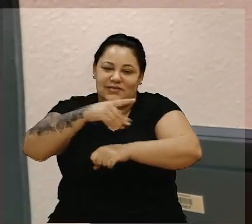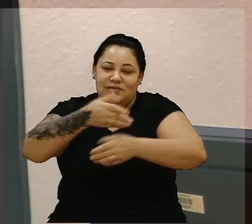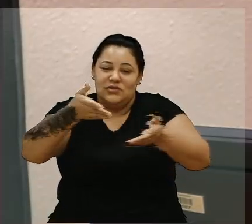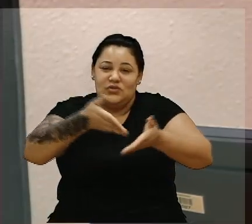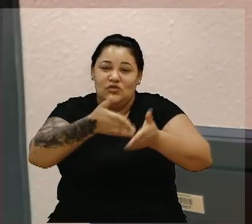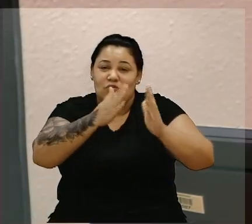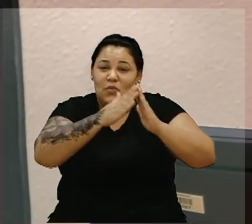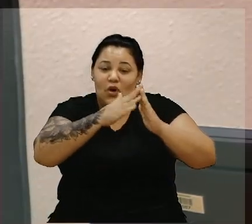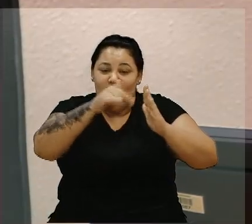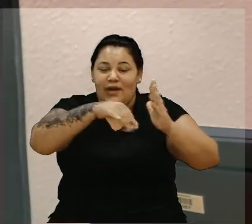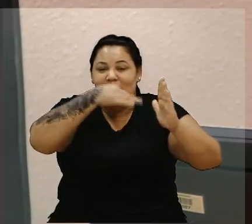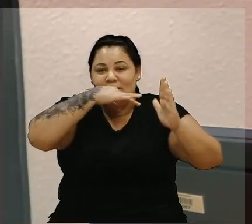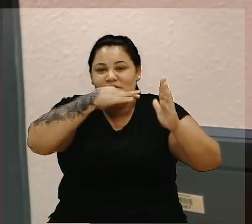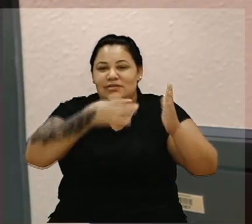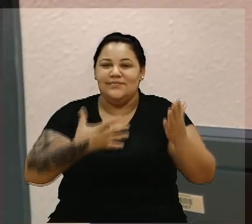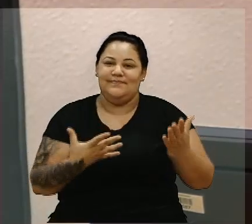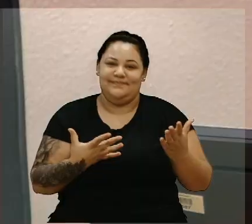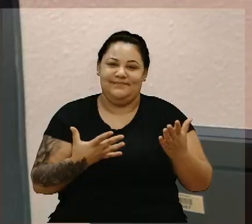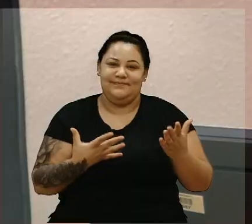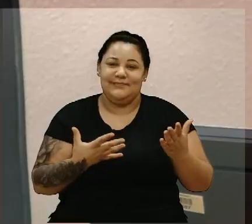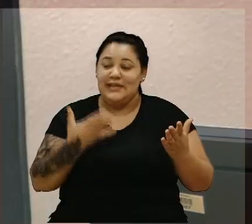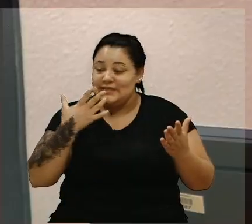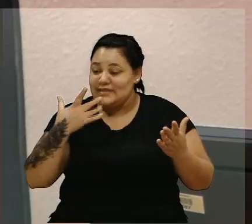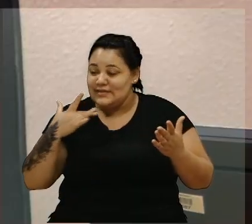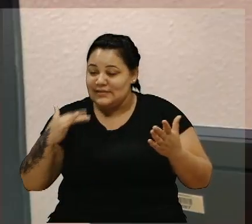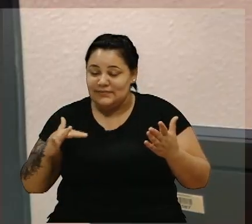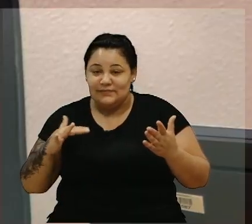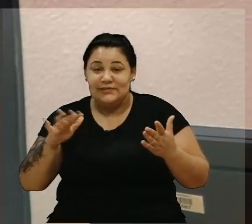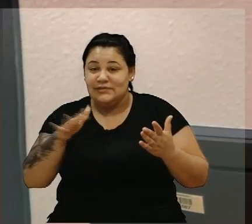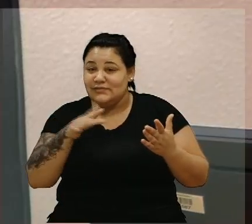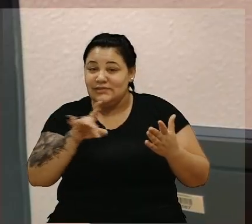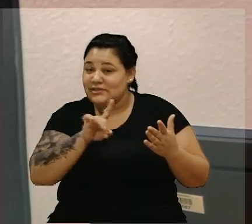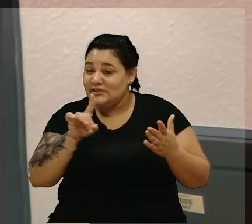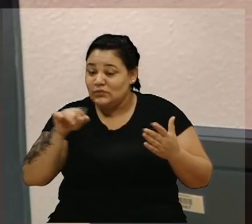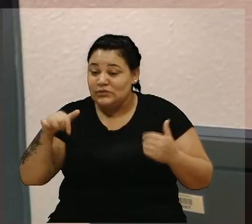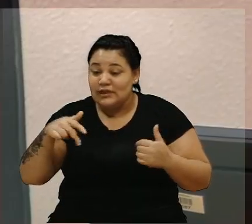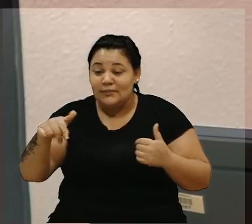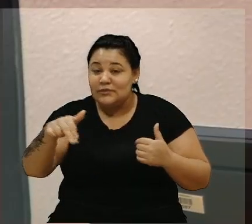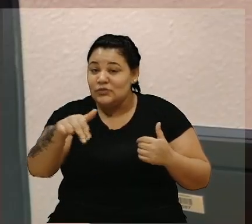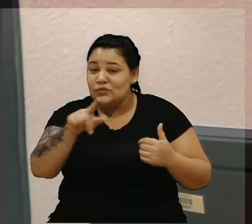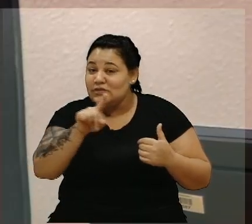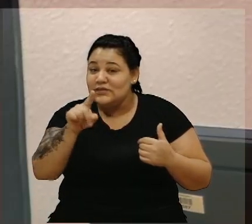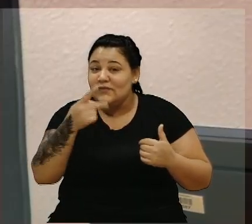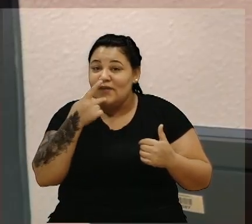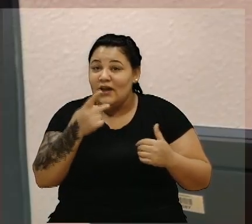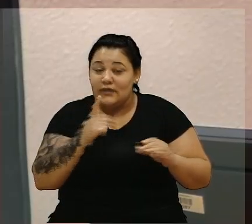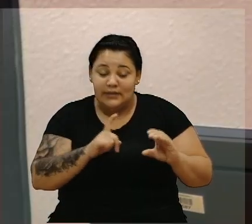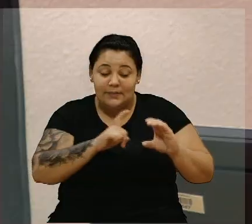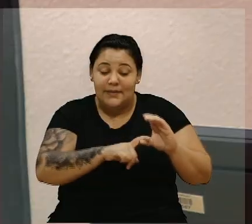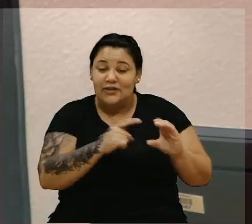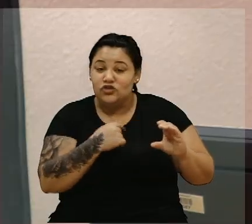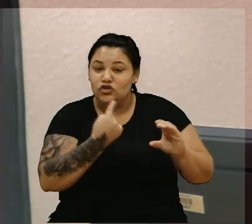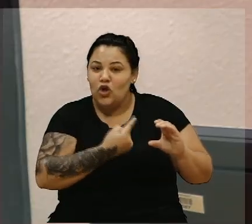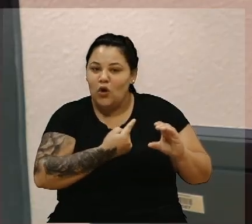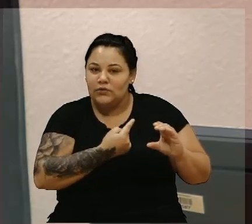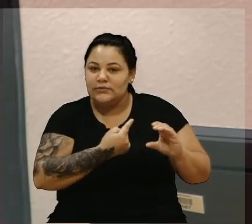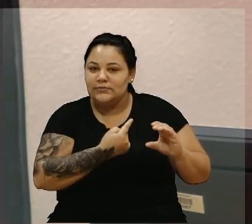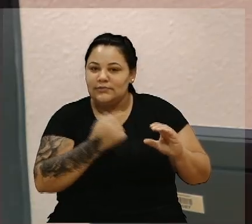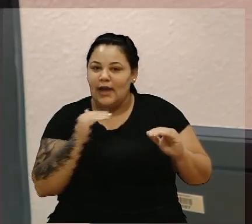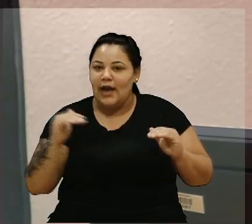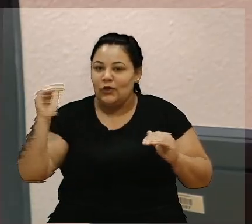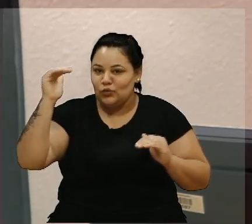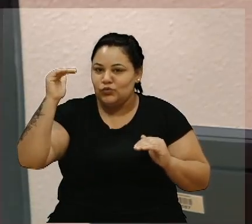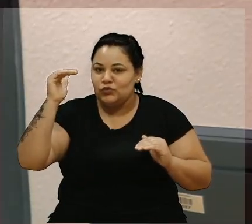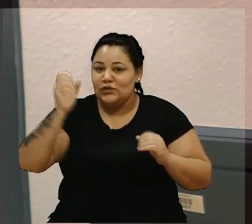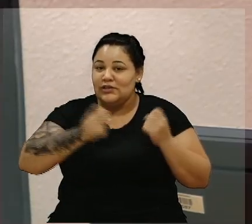em Caxias do Sul. E essas crianças que muitas vezes não caminham e não falam, dependem de nós adultos. E algumas refeições